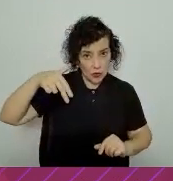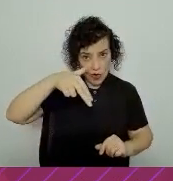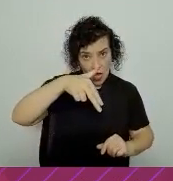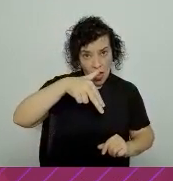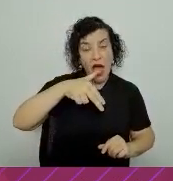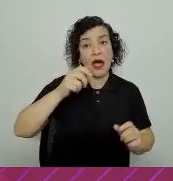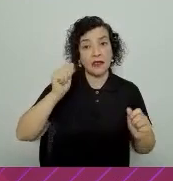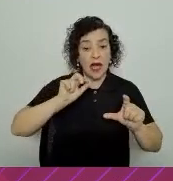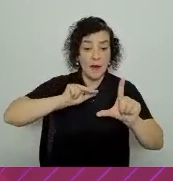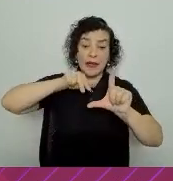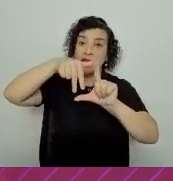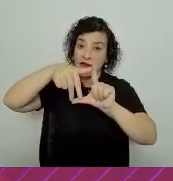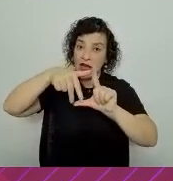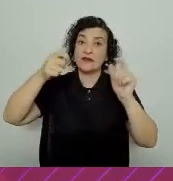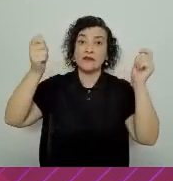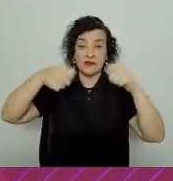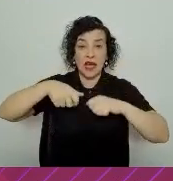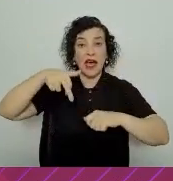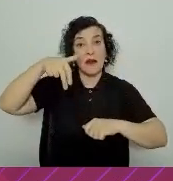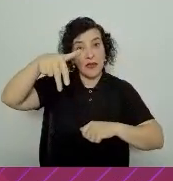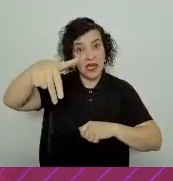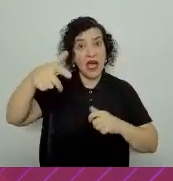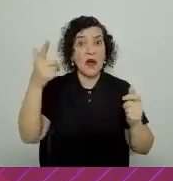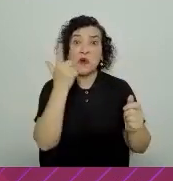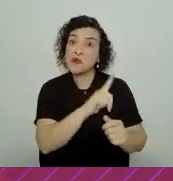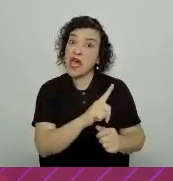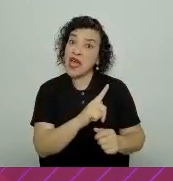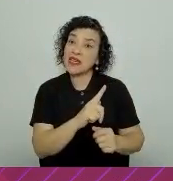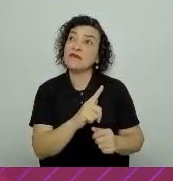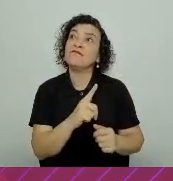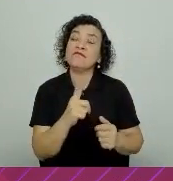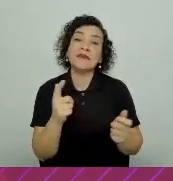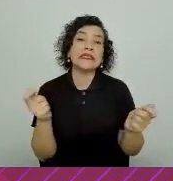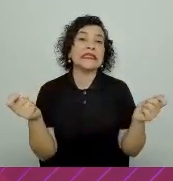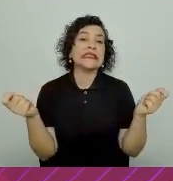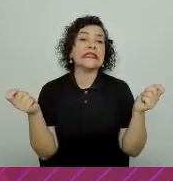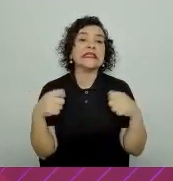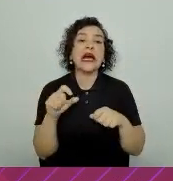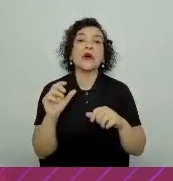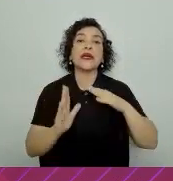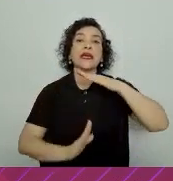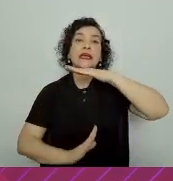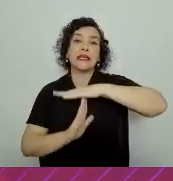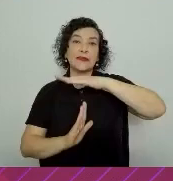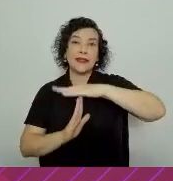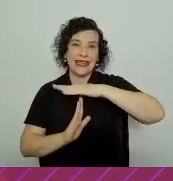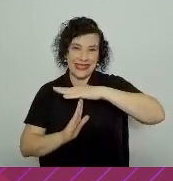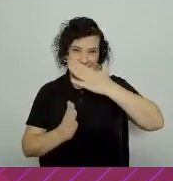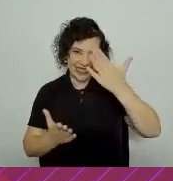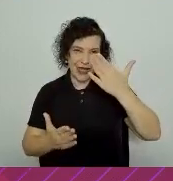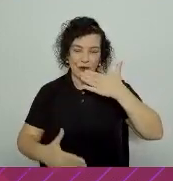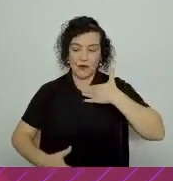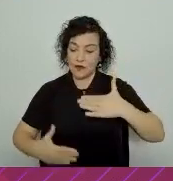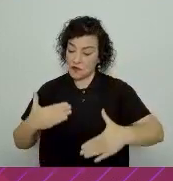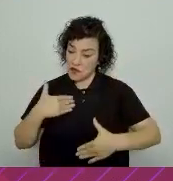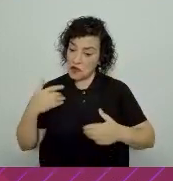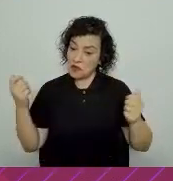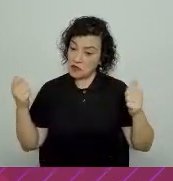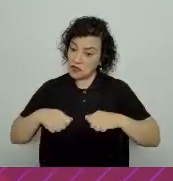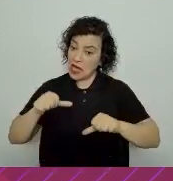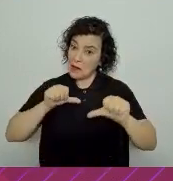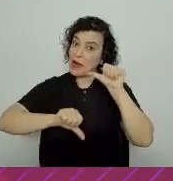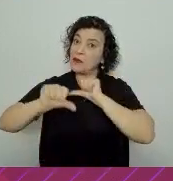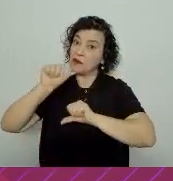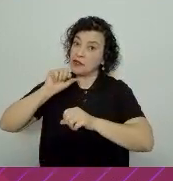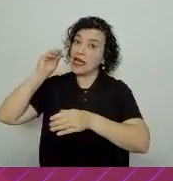pode caminhar então a gente consegue anular limitações físicas no meta verso agora